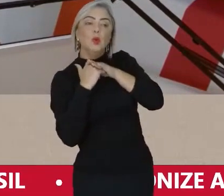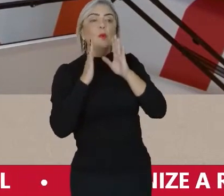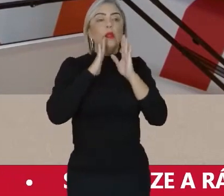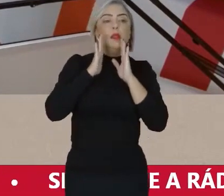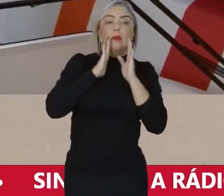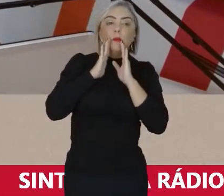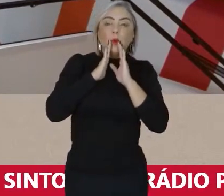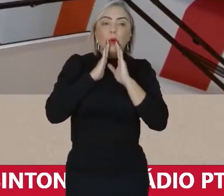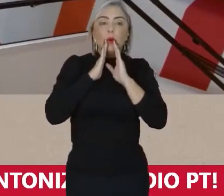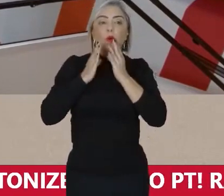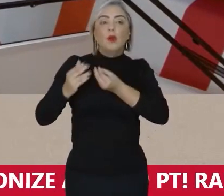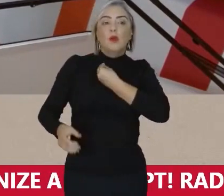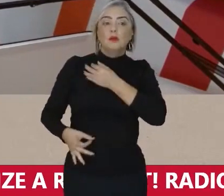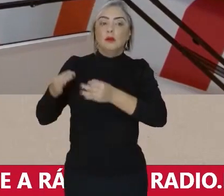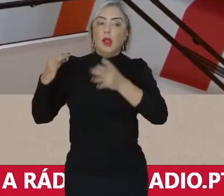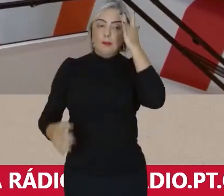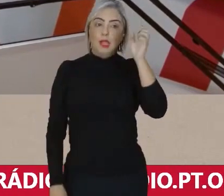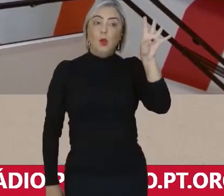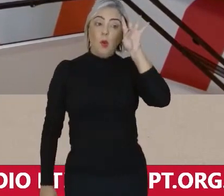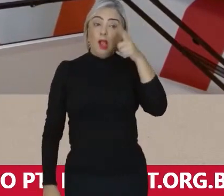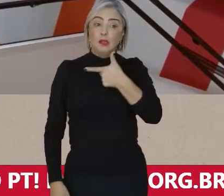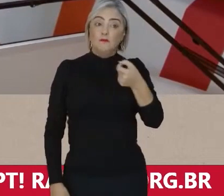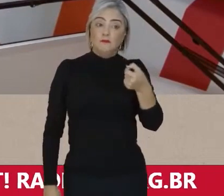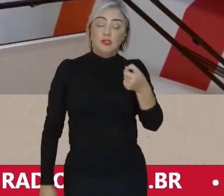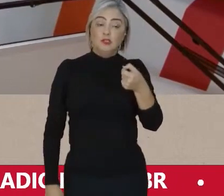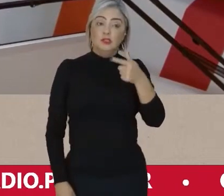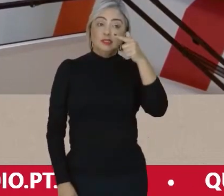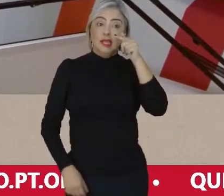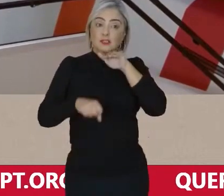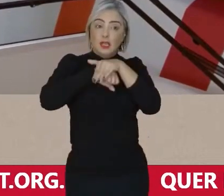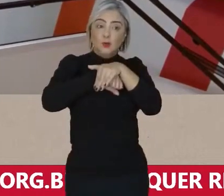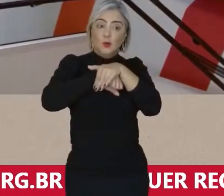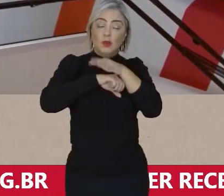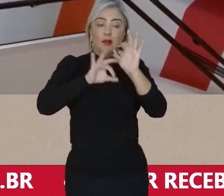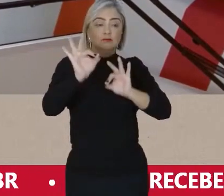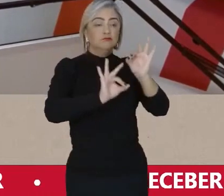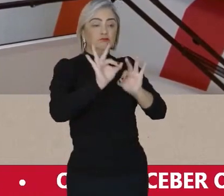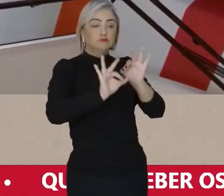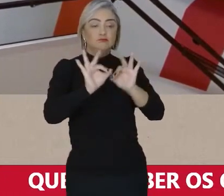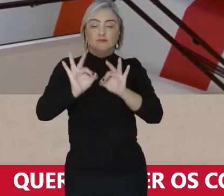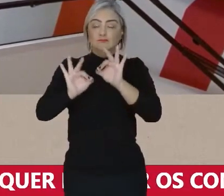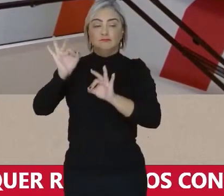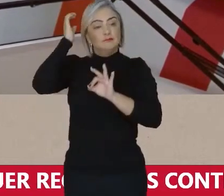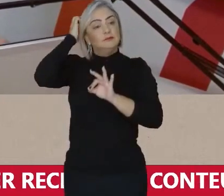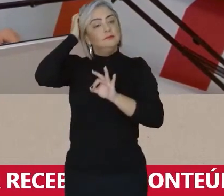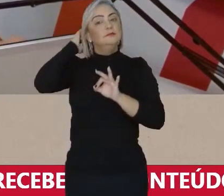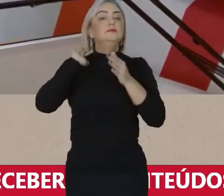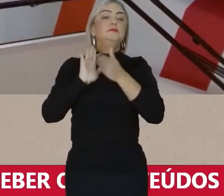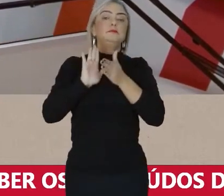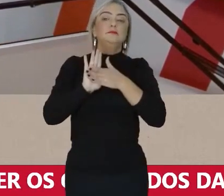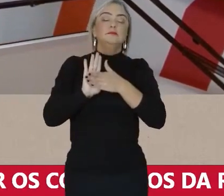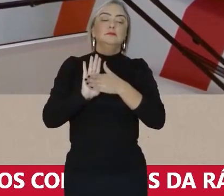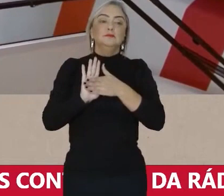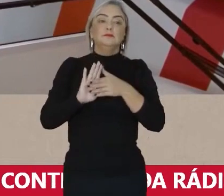Facebook da Vida e Justiça. Amanhã, quarta-feira, dia 20, às 19 horas, os organizadores e organizadoras dessa campanha